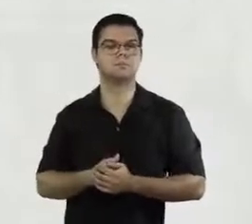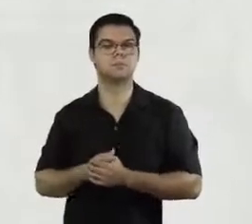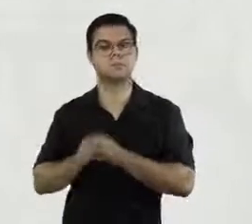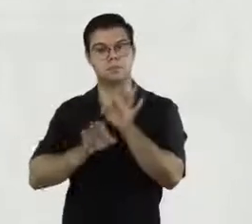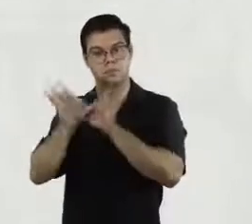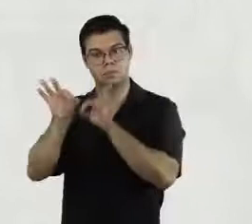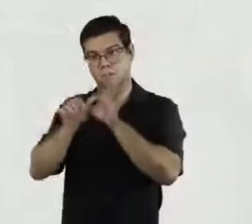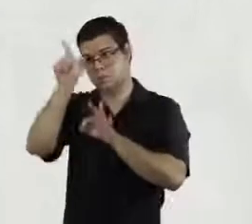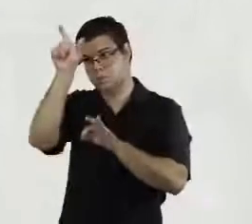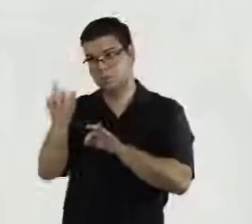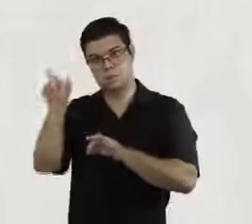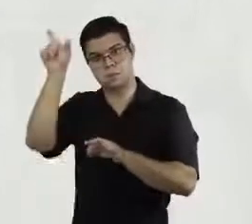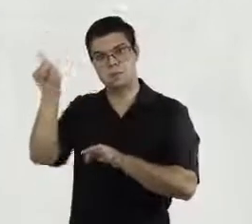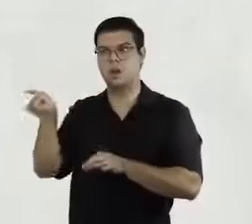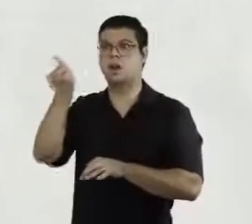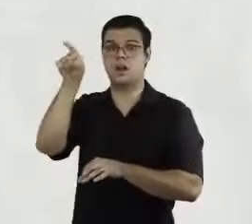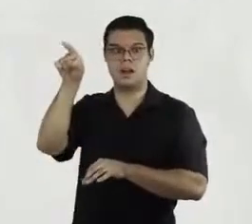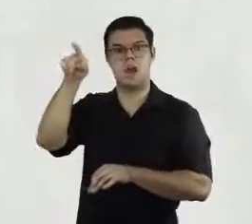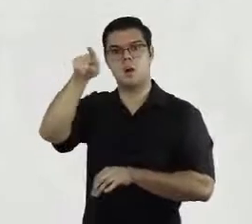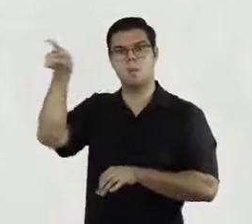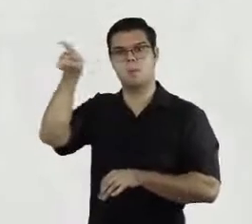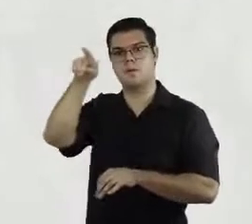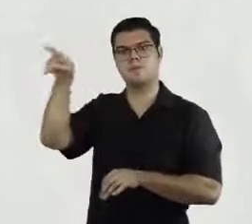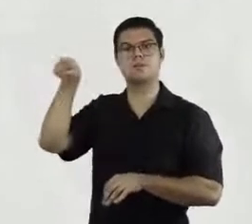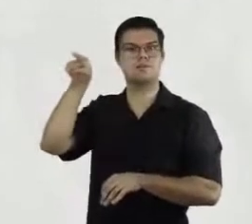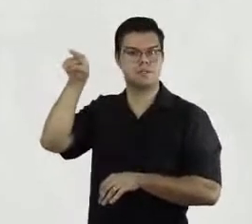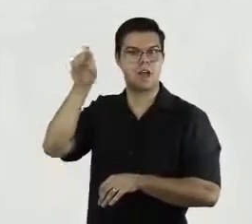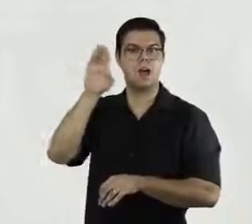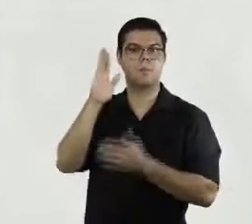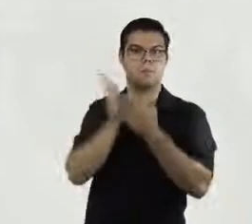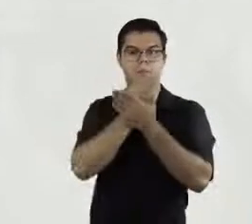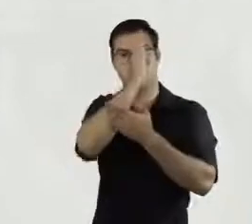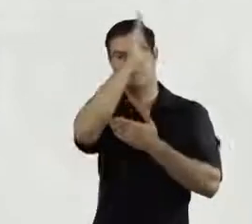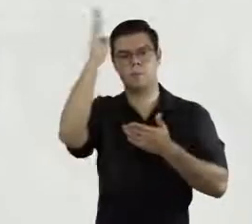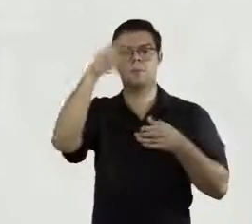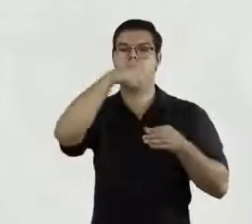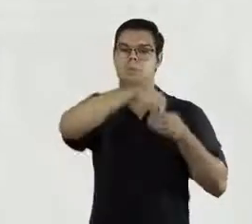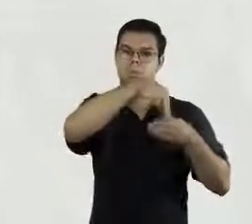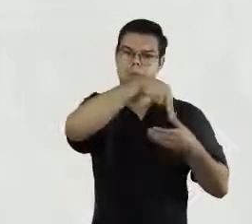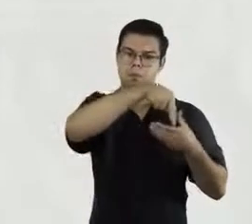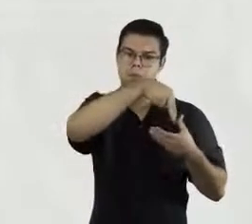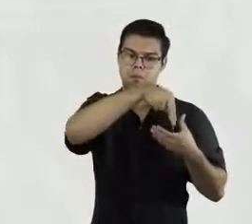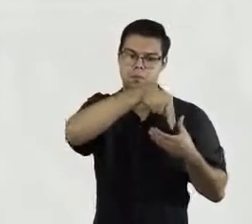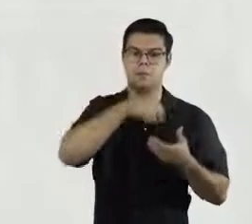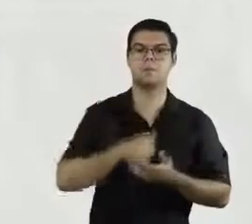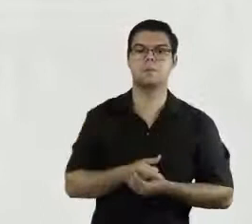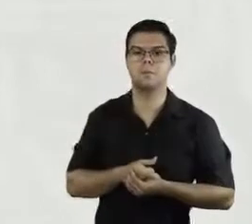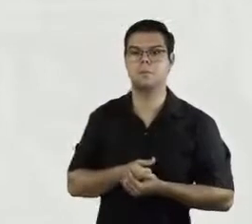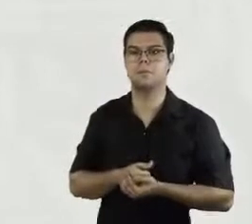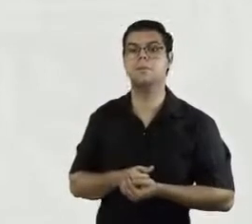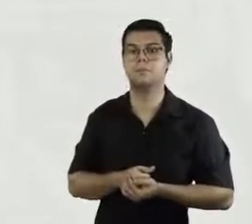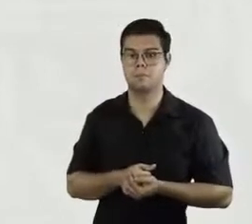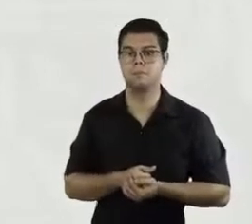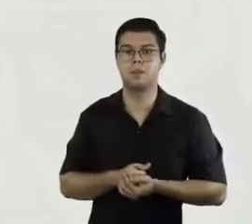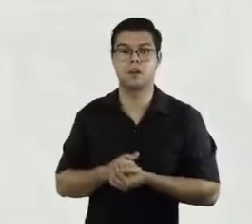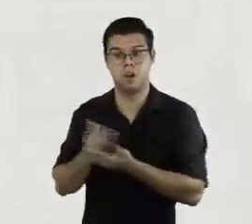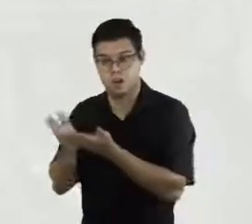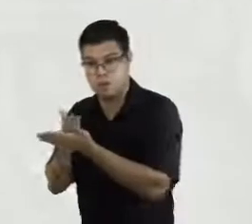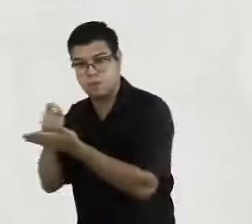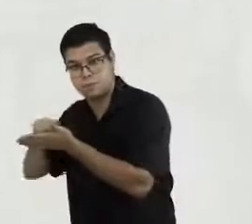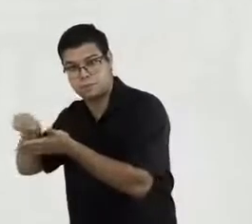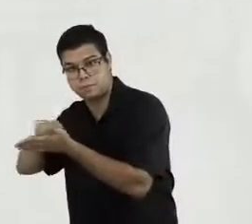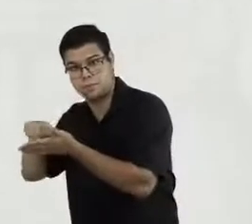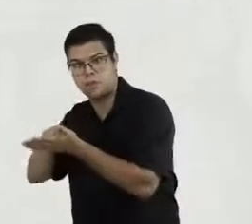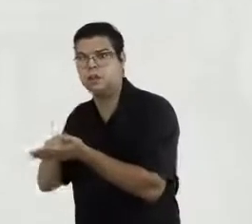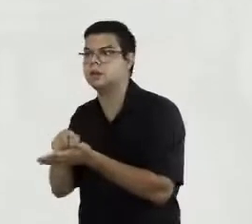querida professora na Escola da Biblioteconomia da Unirio. E essa obra rola, Obras Raras do século